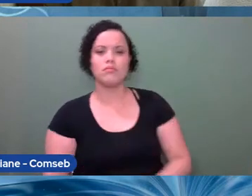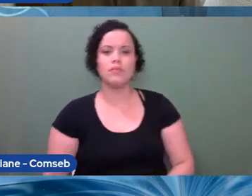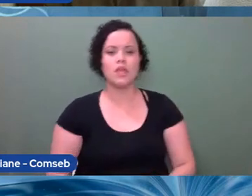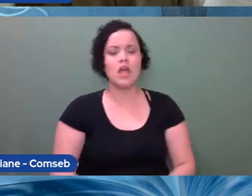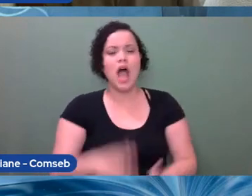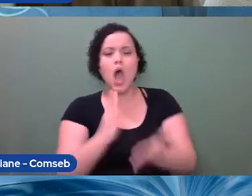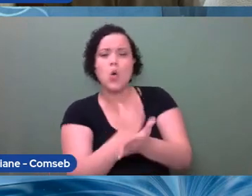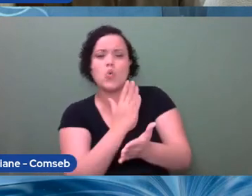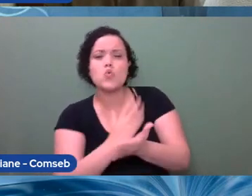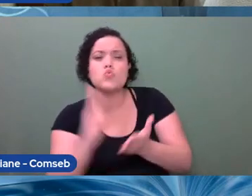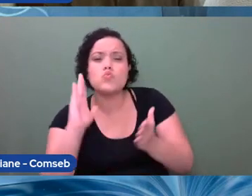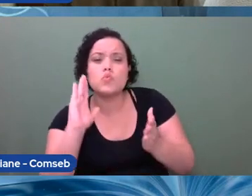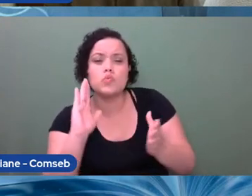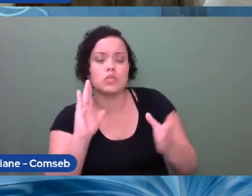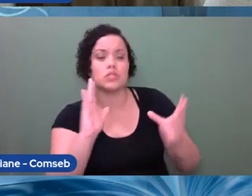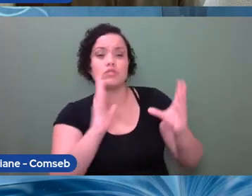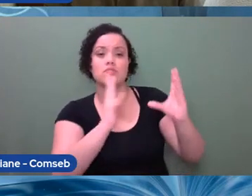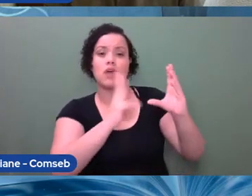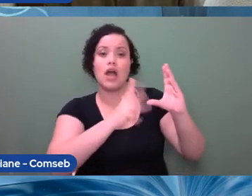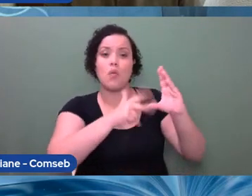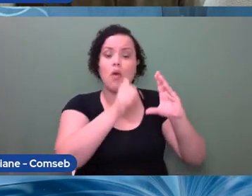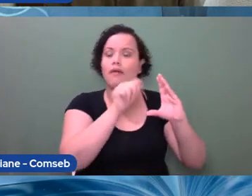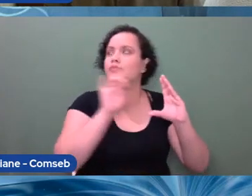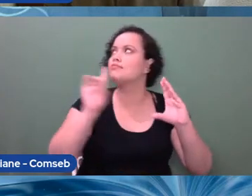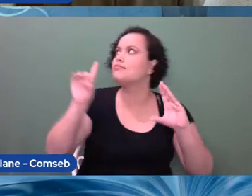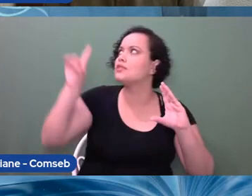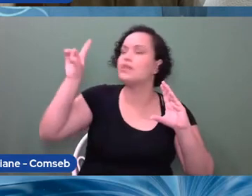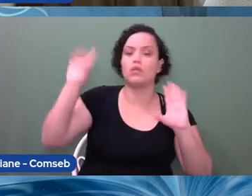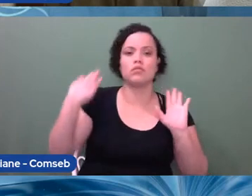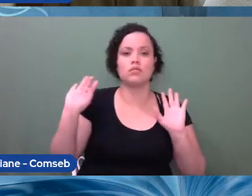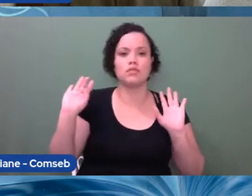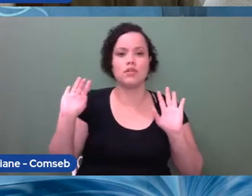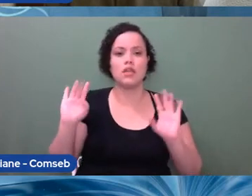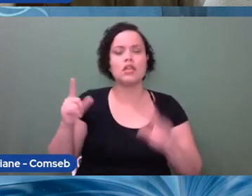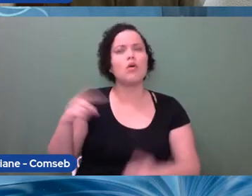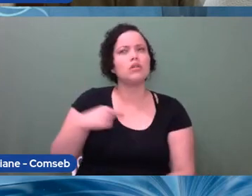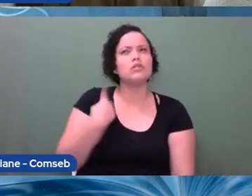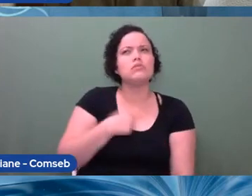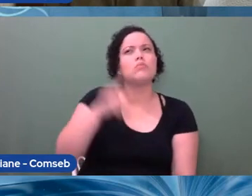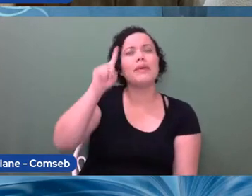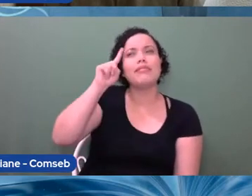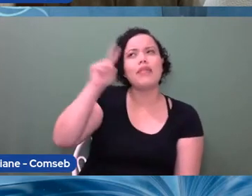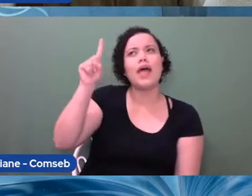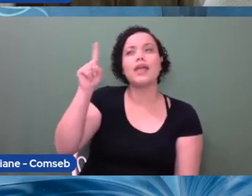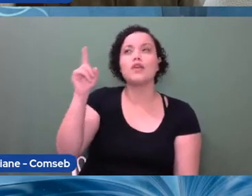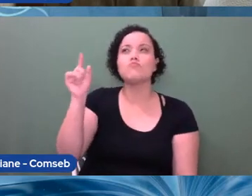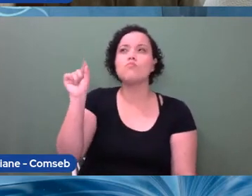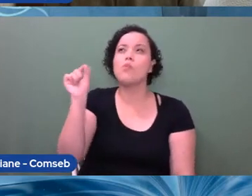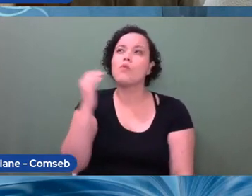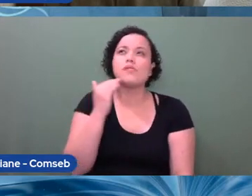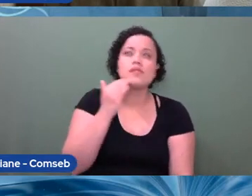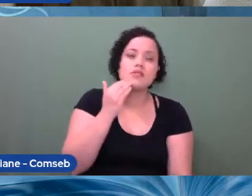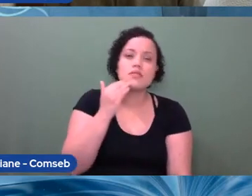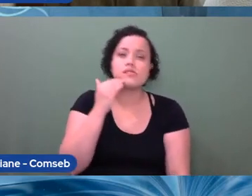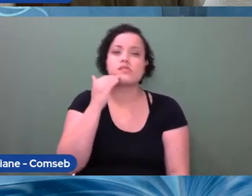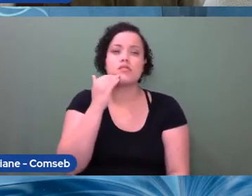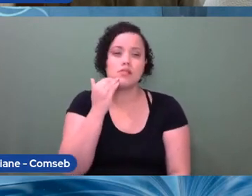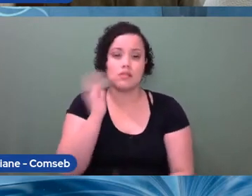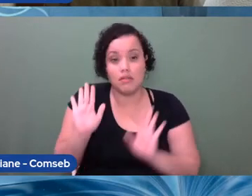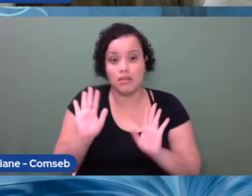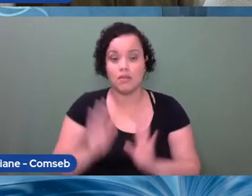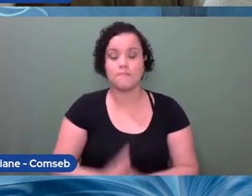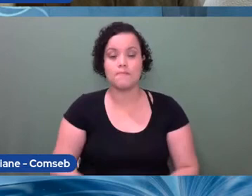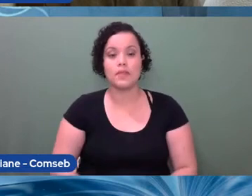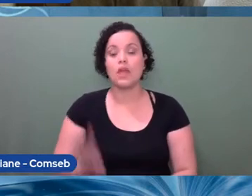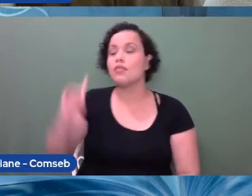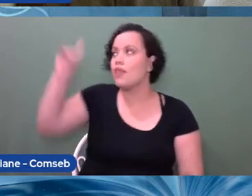divindade. Alguns. Por eles, você tem uma ideia, ainda que imperfeita. A gente tem que olhar para isso. Então, foi esse o sentido. Então, é assim,